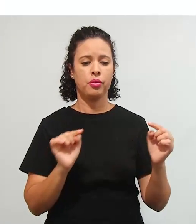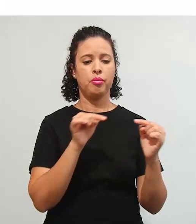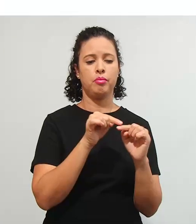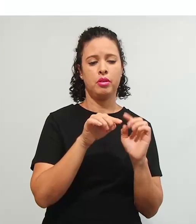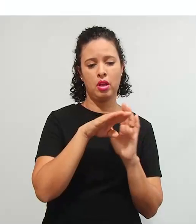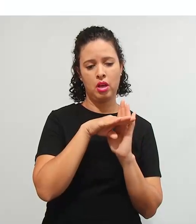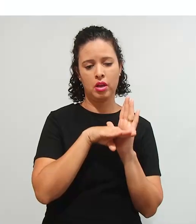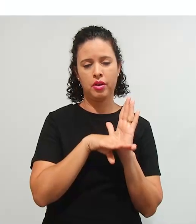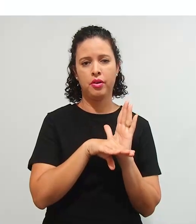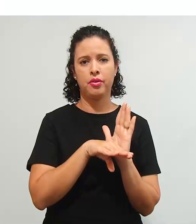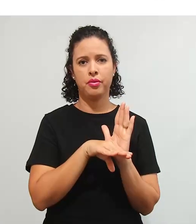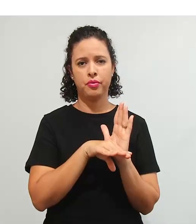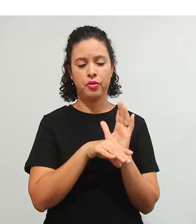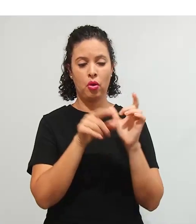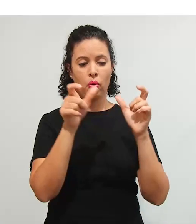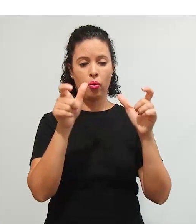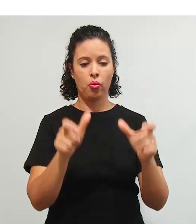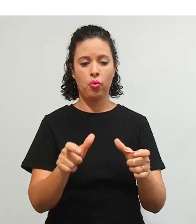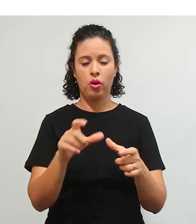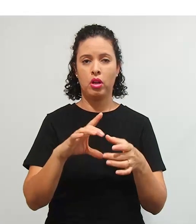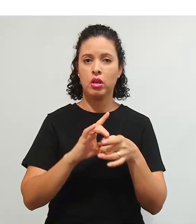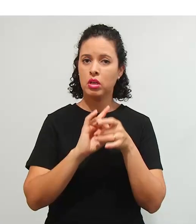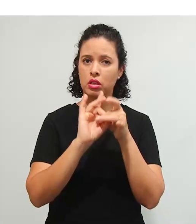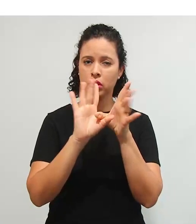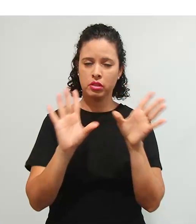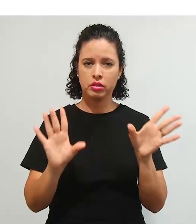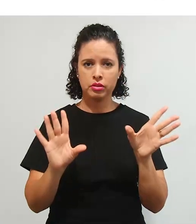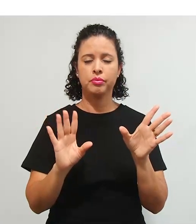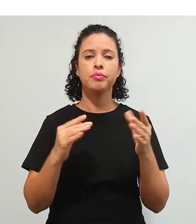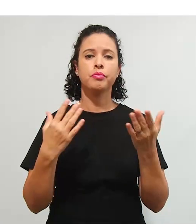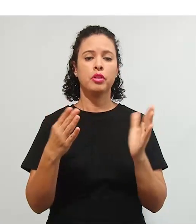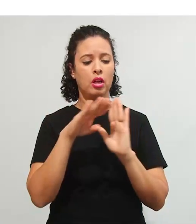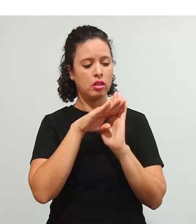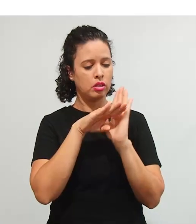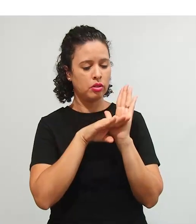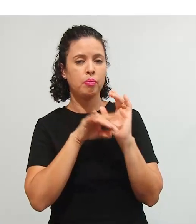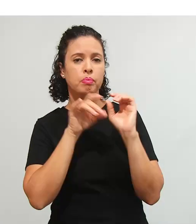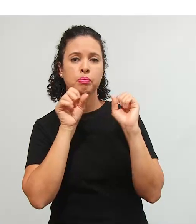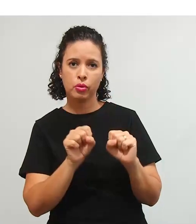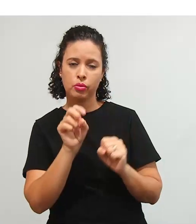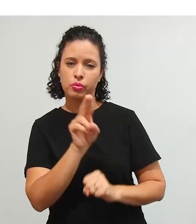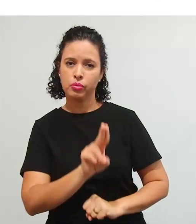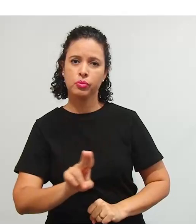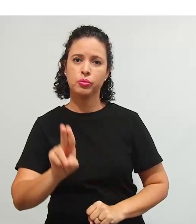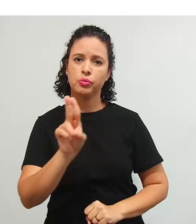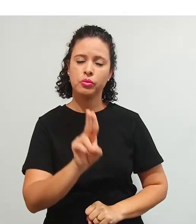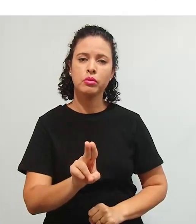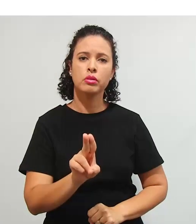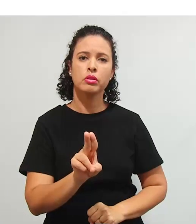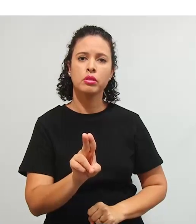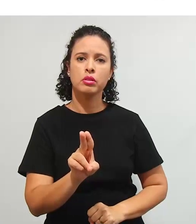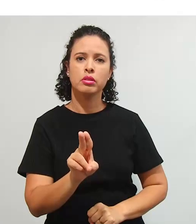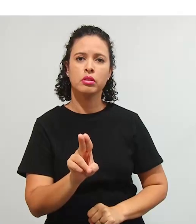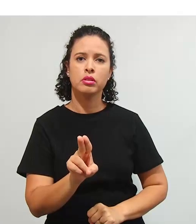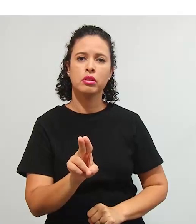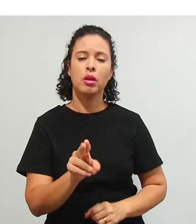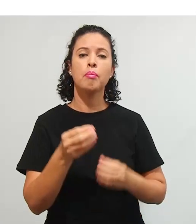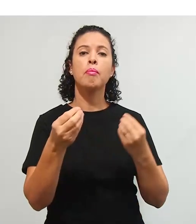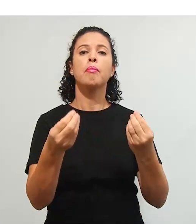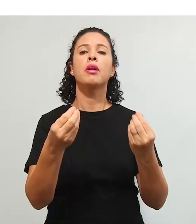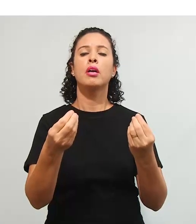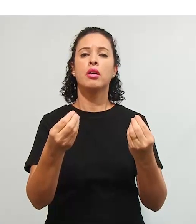que tem o quê? Alocação livre. Essa receita eu posso utilizar